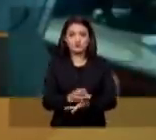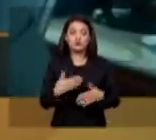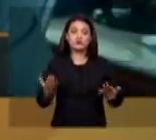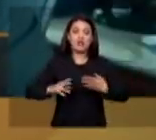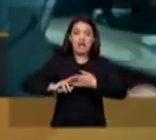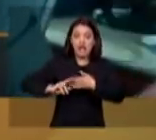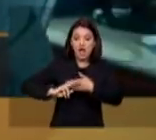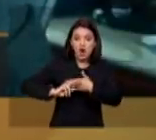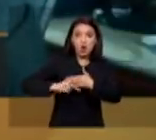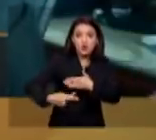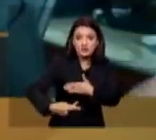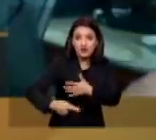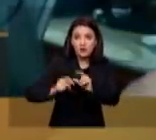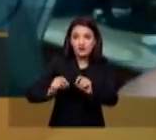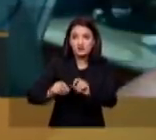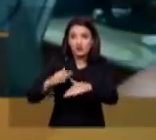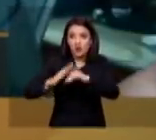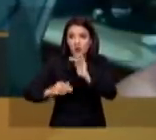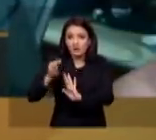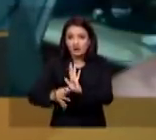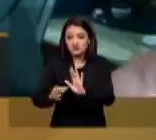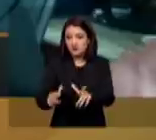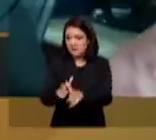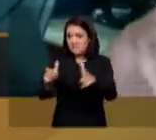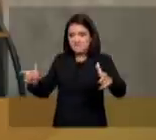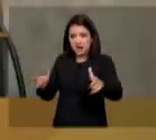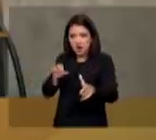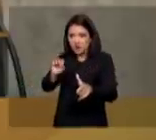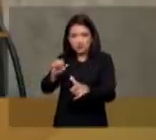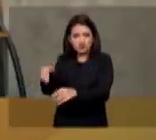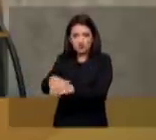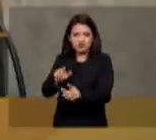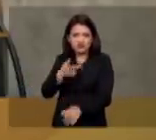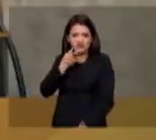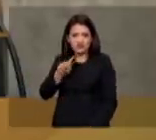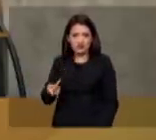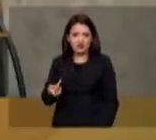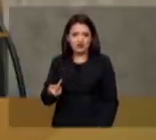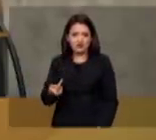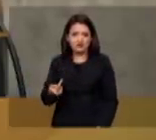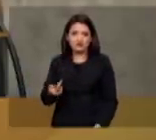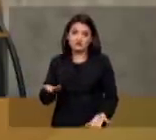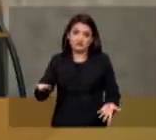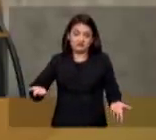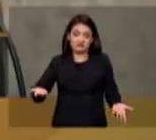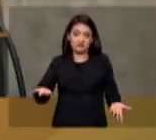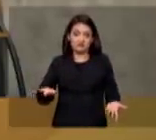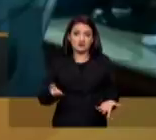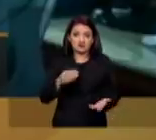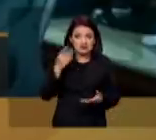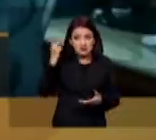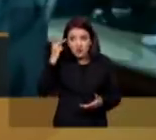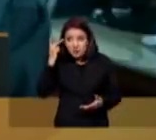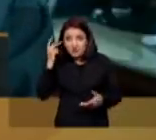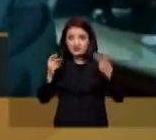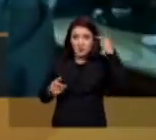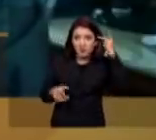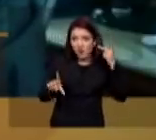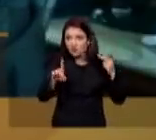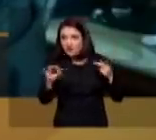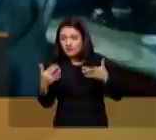A maioria formada é que deve dizer. Exato. Se é de São Paulo ou do DF. Eu, por